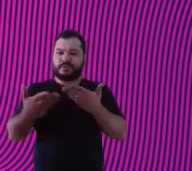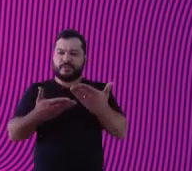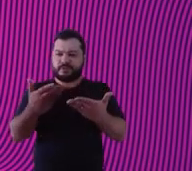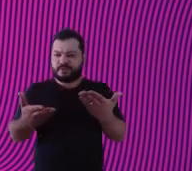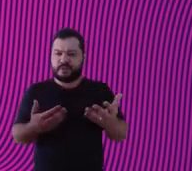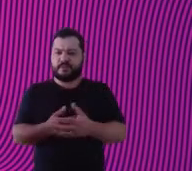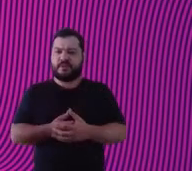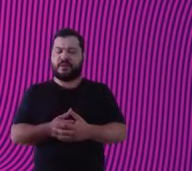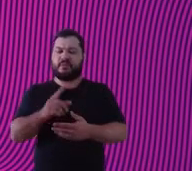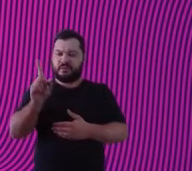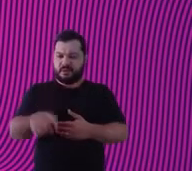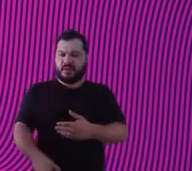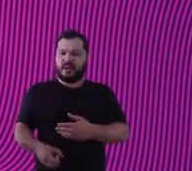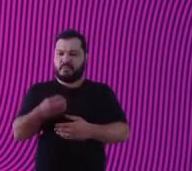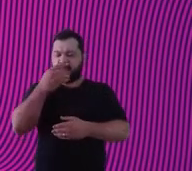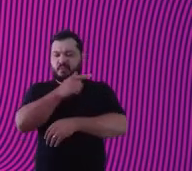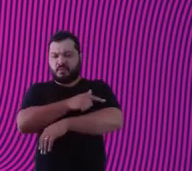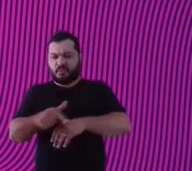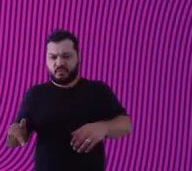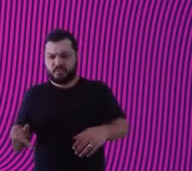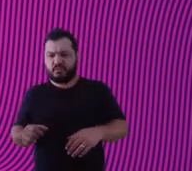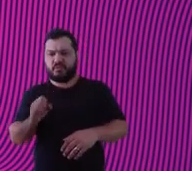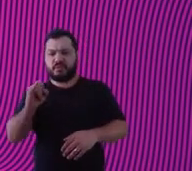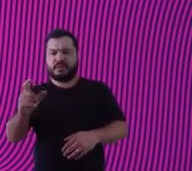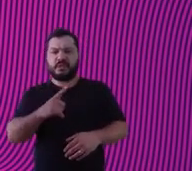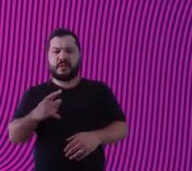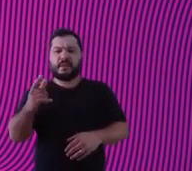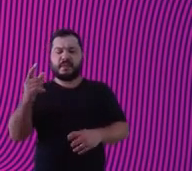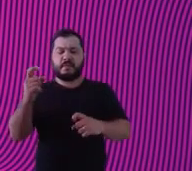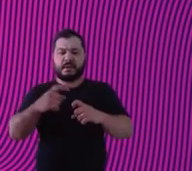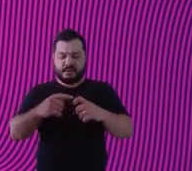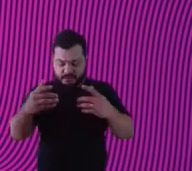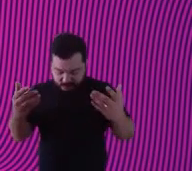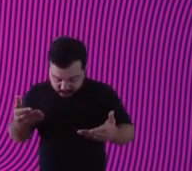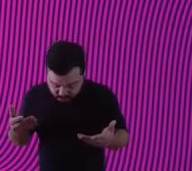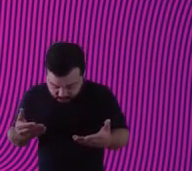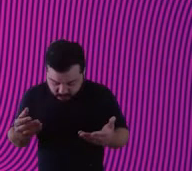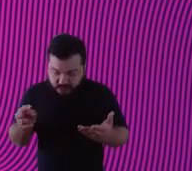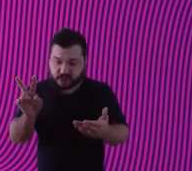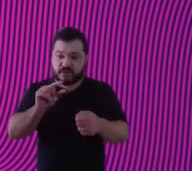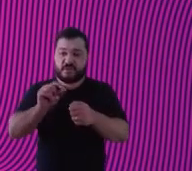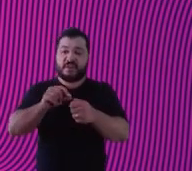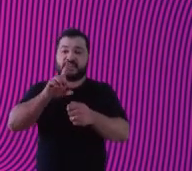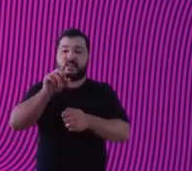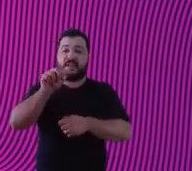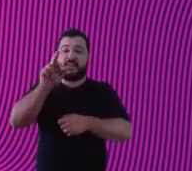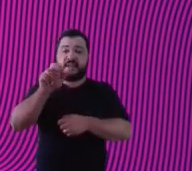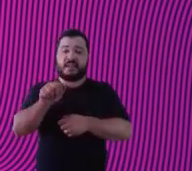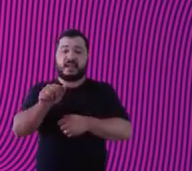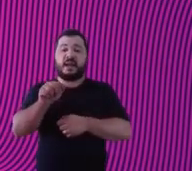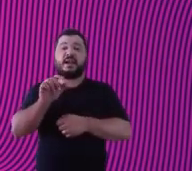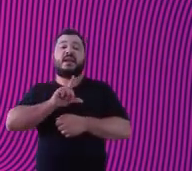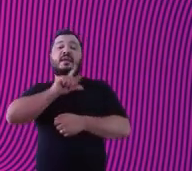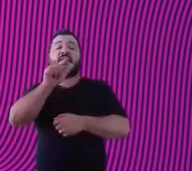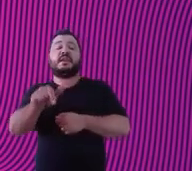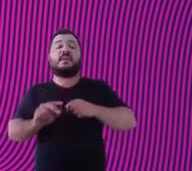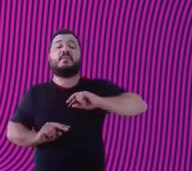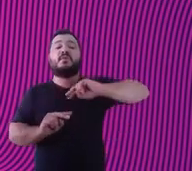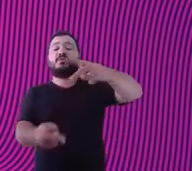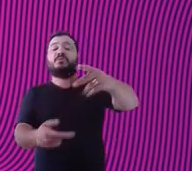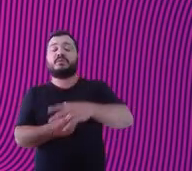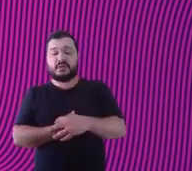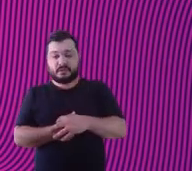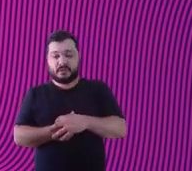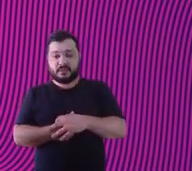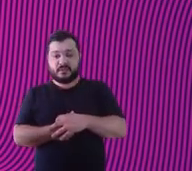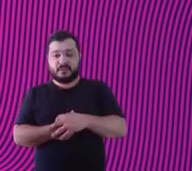esse uma boa conduta minha isso se Oi hoje primeira linha eu vou fazer para receber tá e depois do transplante